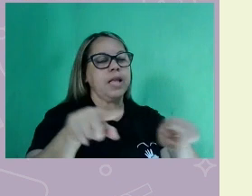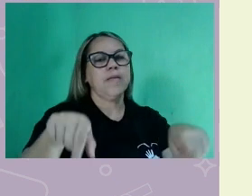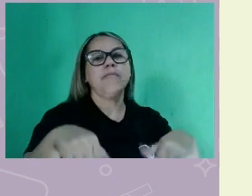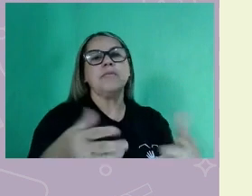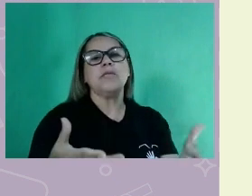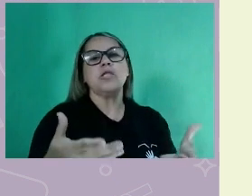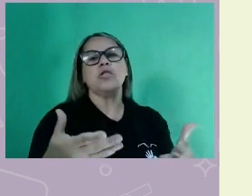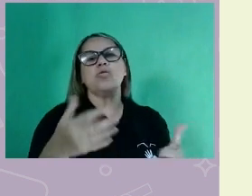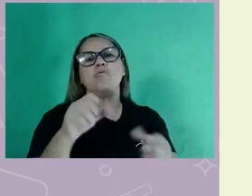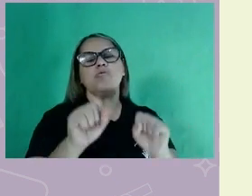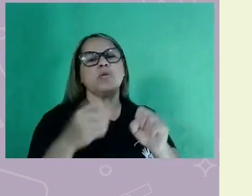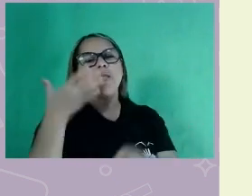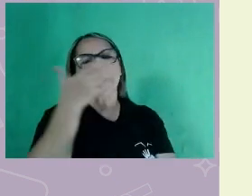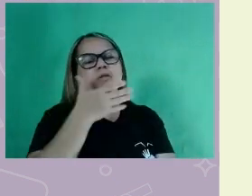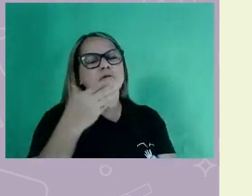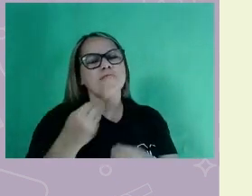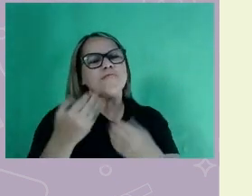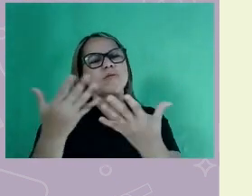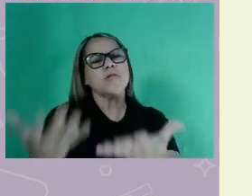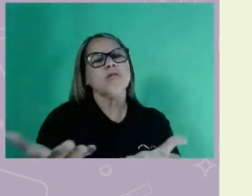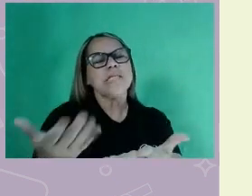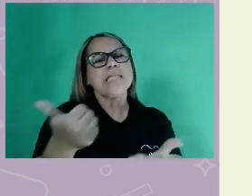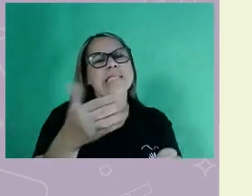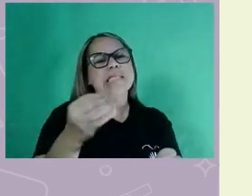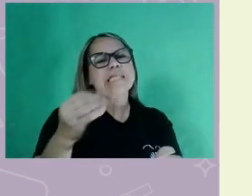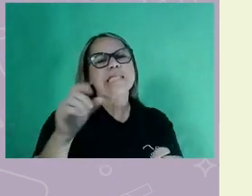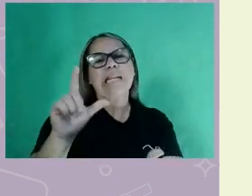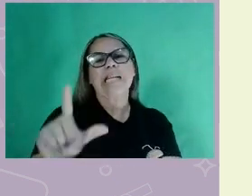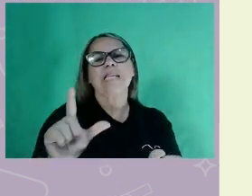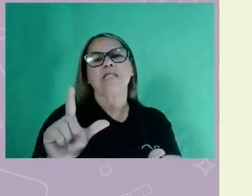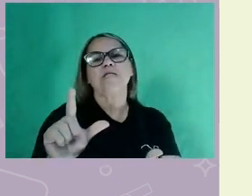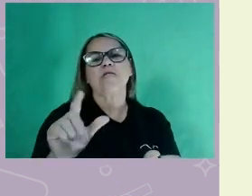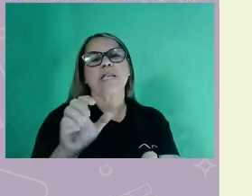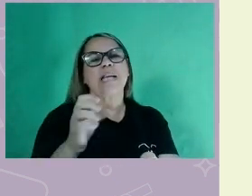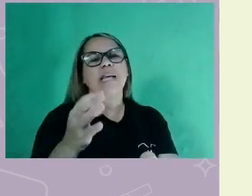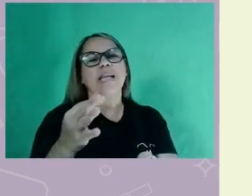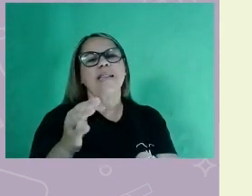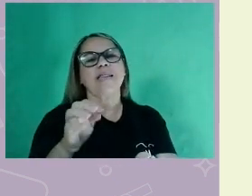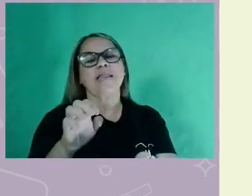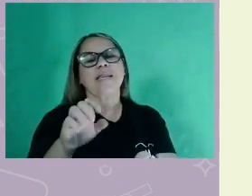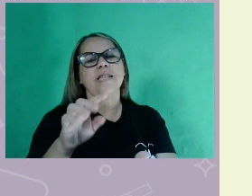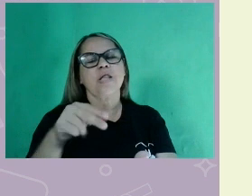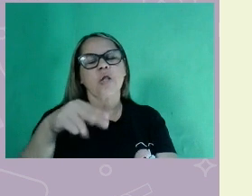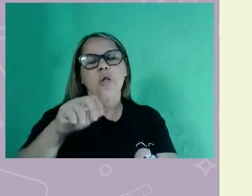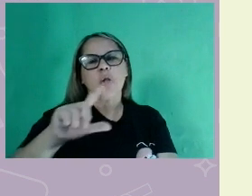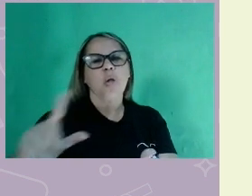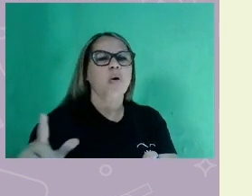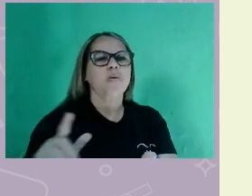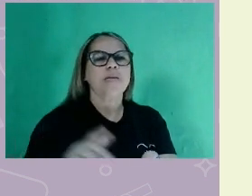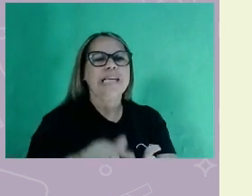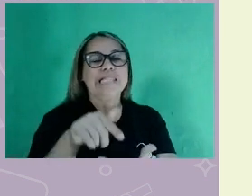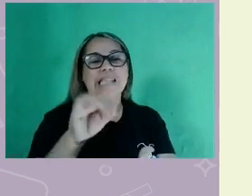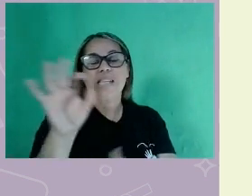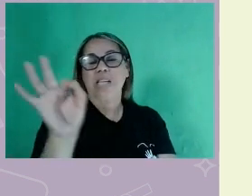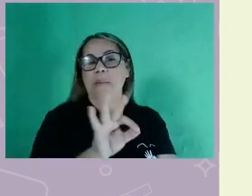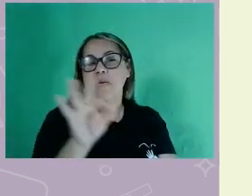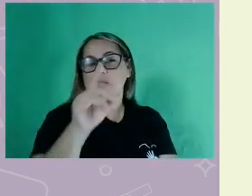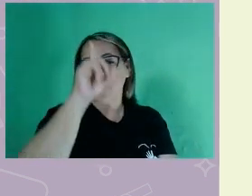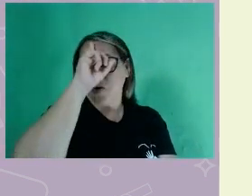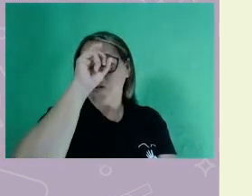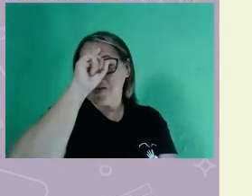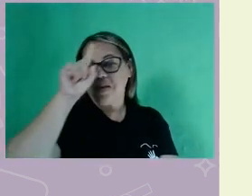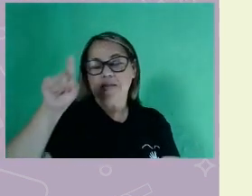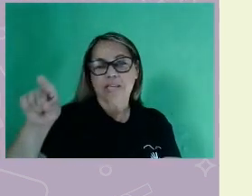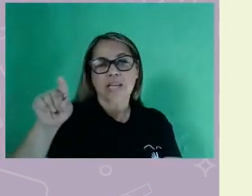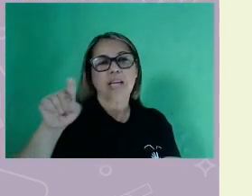açucareira fez uma doação de 100 litros de etanol a 70% a um hospital do município para